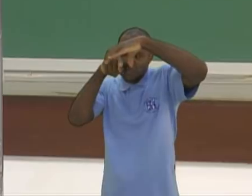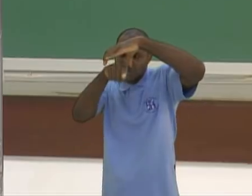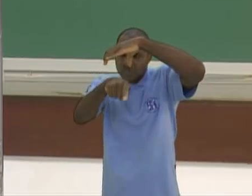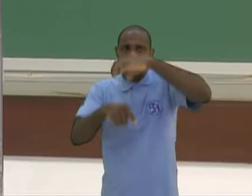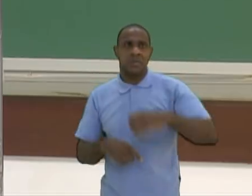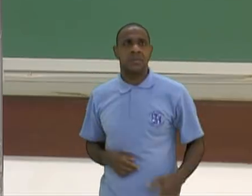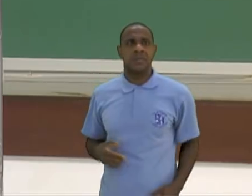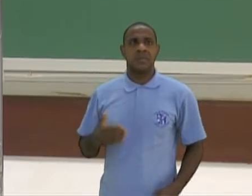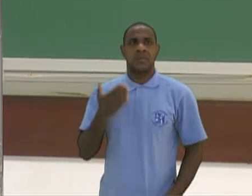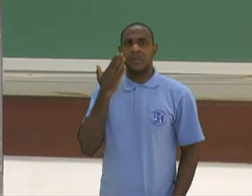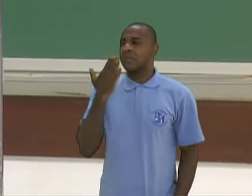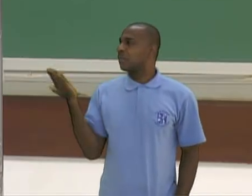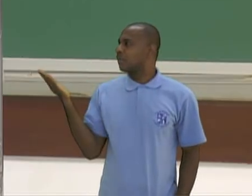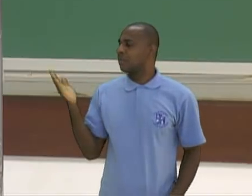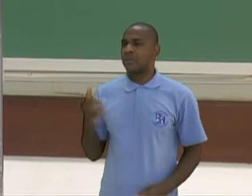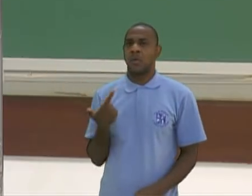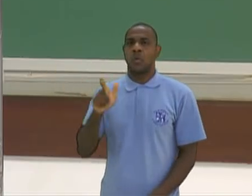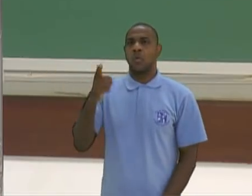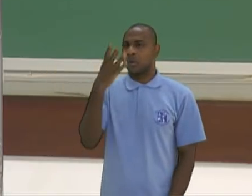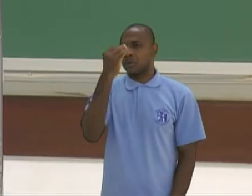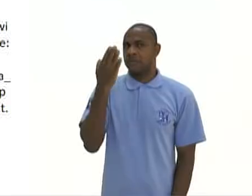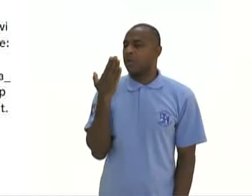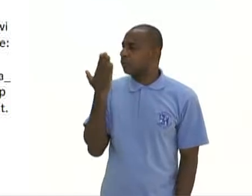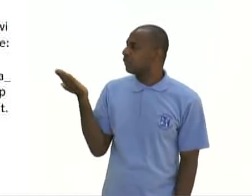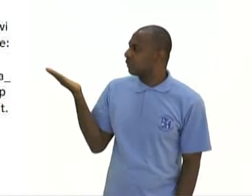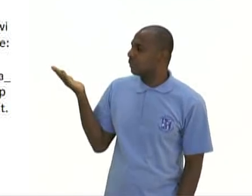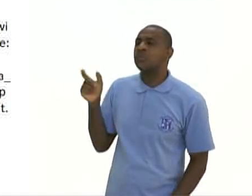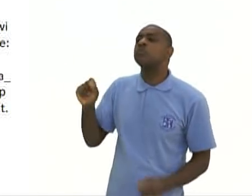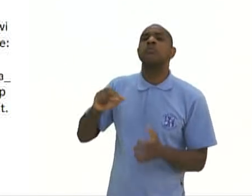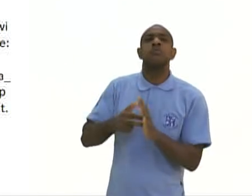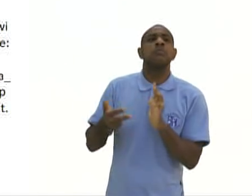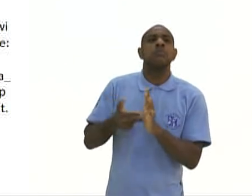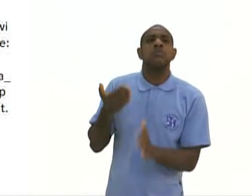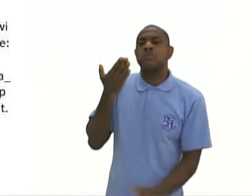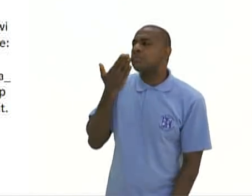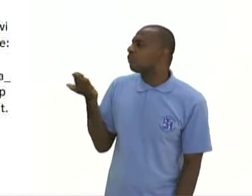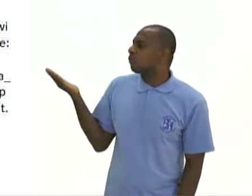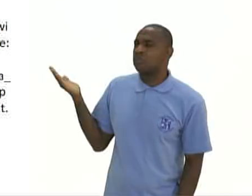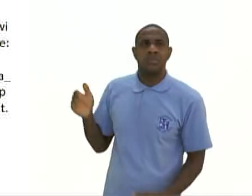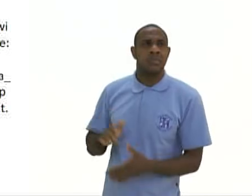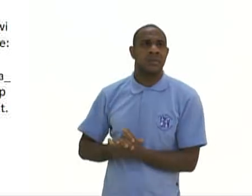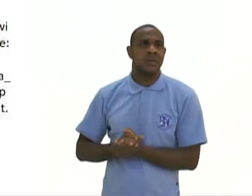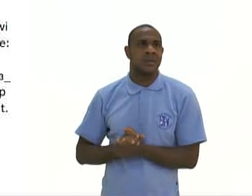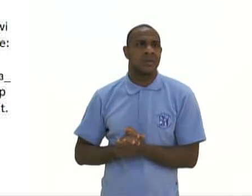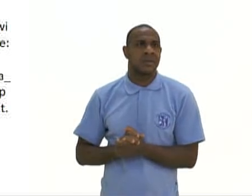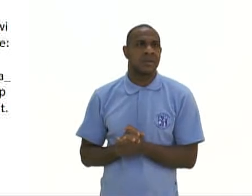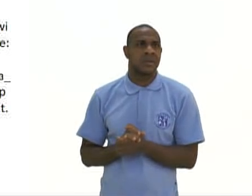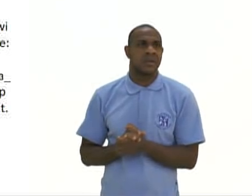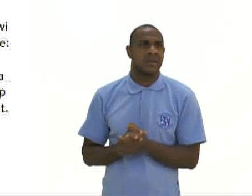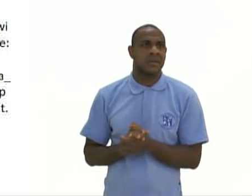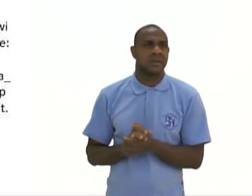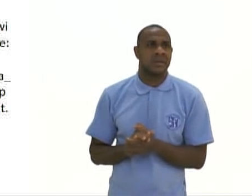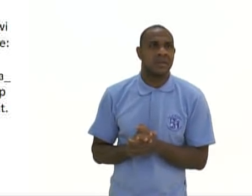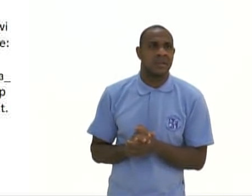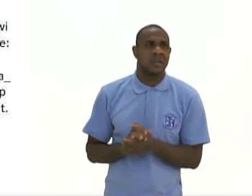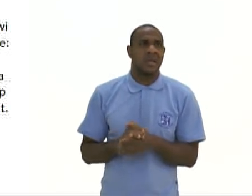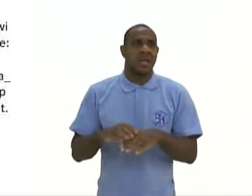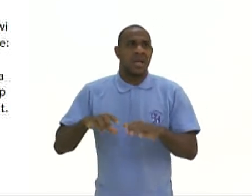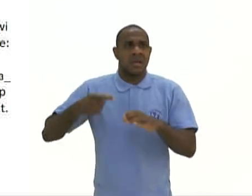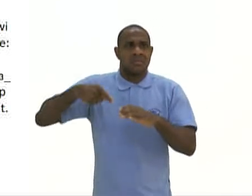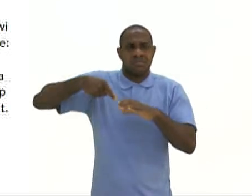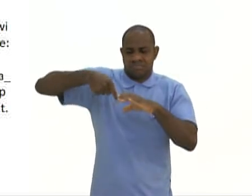vamos para a próxima. Algumas bem ornamentadas, inclusive. Né? Subsolos. Dá para ter uma ideia que são locais assim,